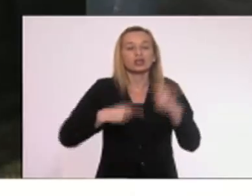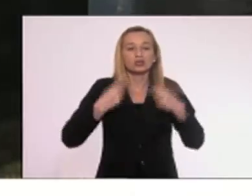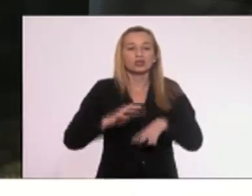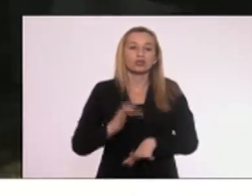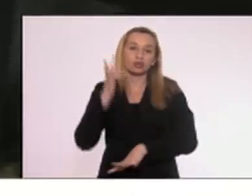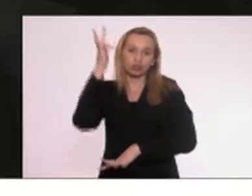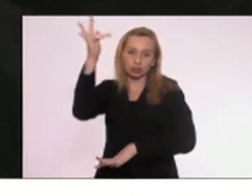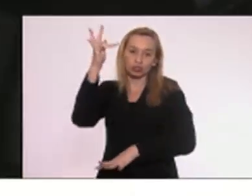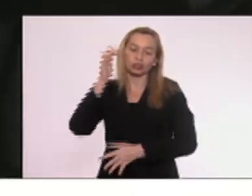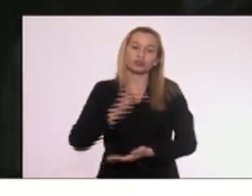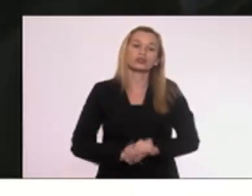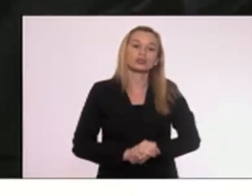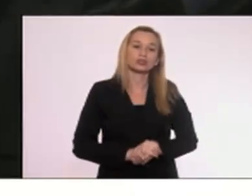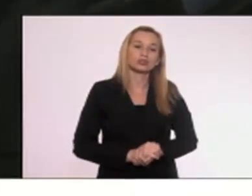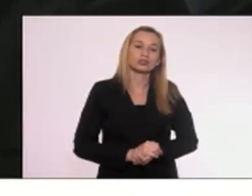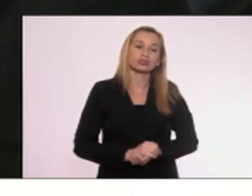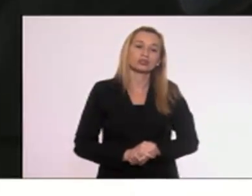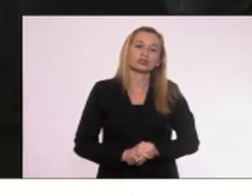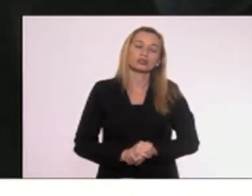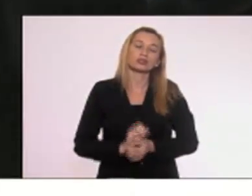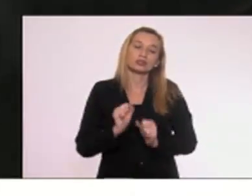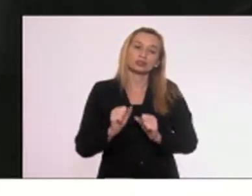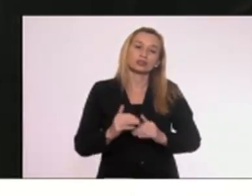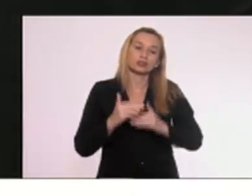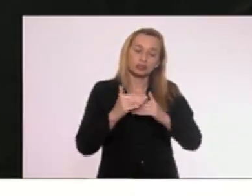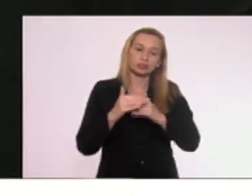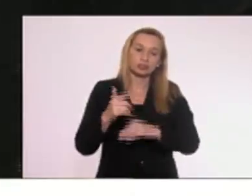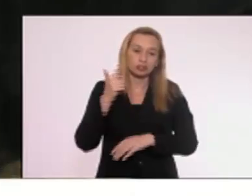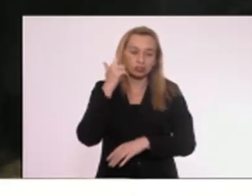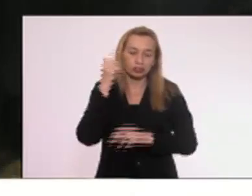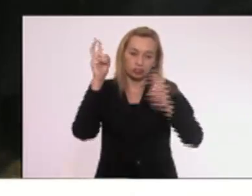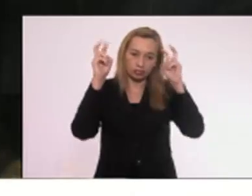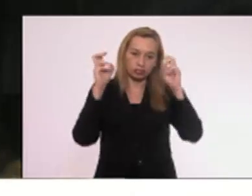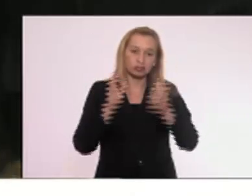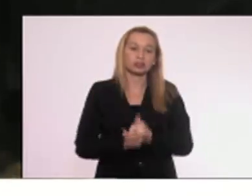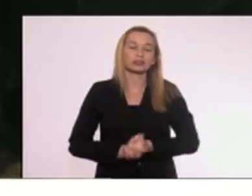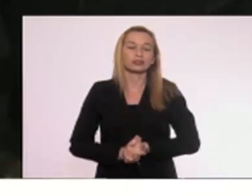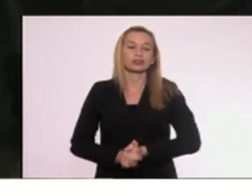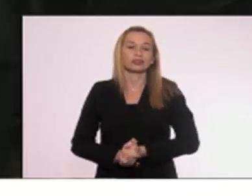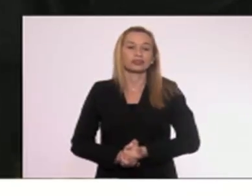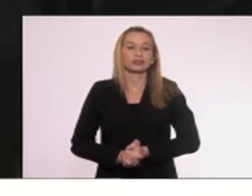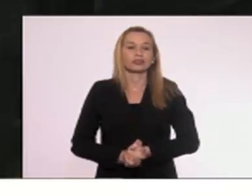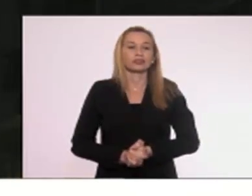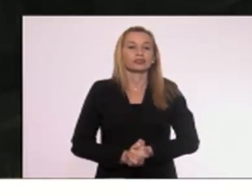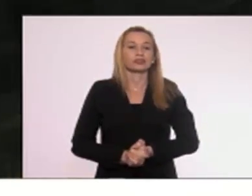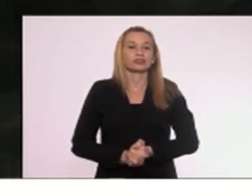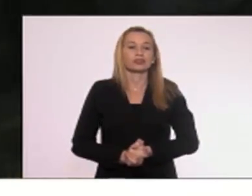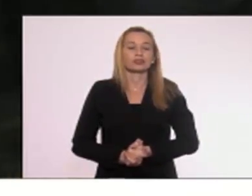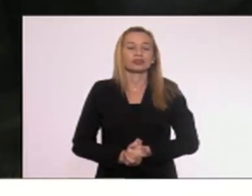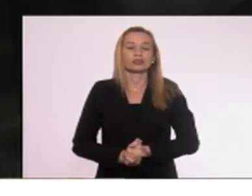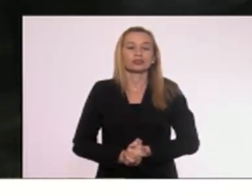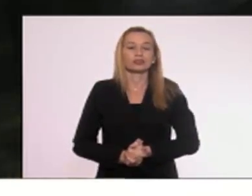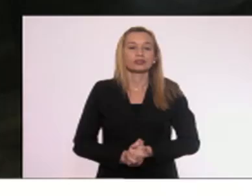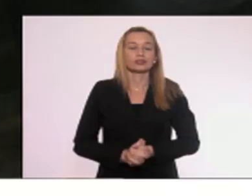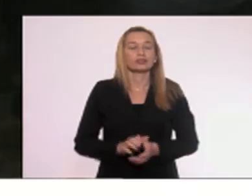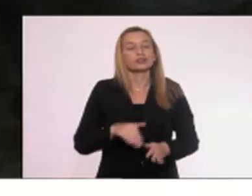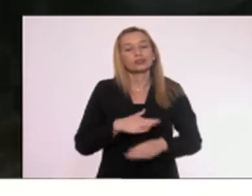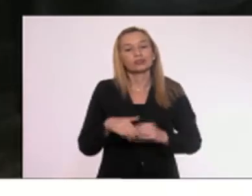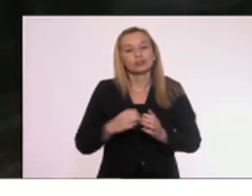LOA e que, enfim, possamos avançar nessa questão. Lembrando que foi uma vitória da casa como um todo, que se